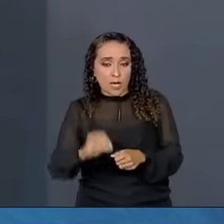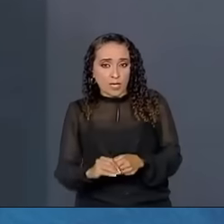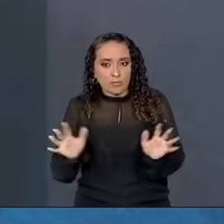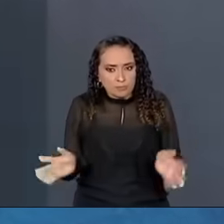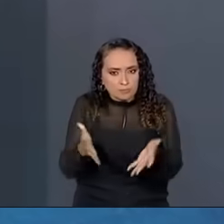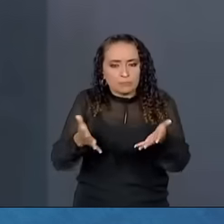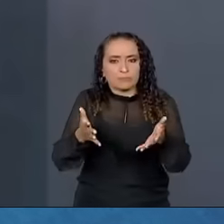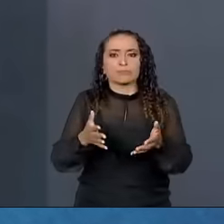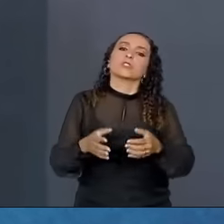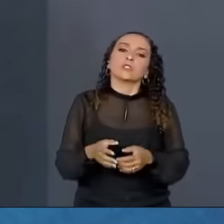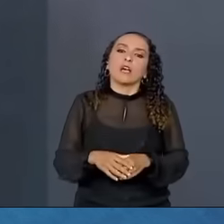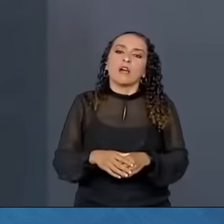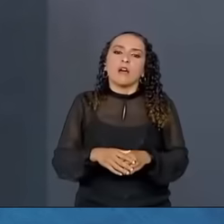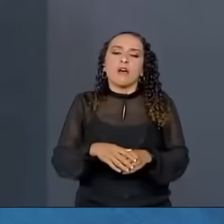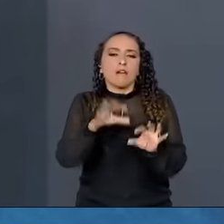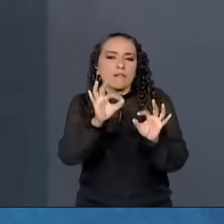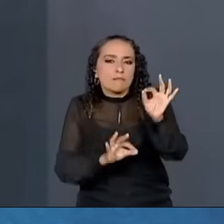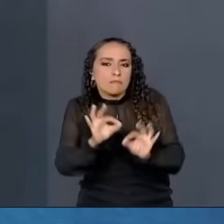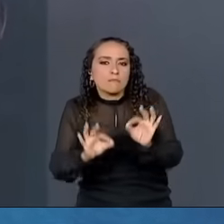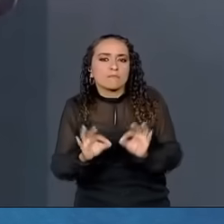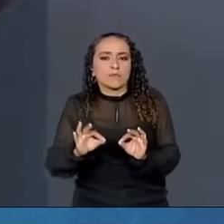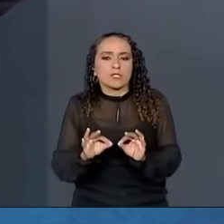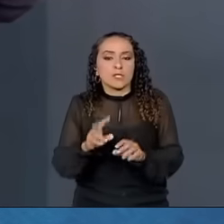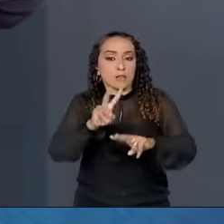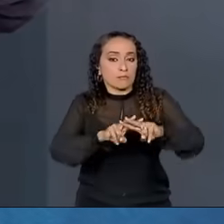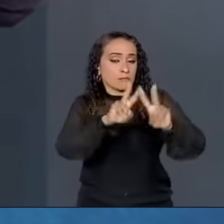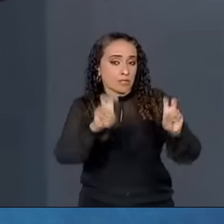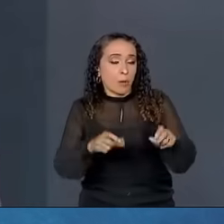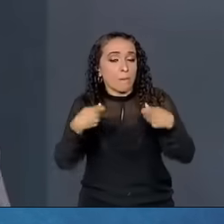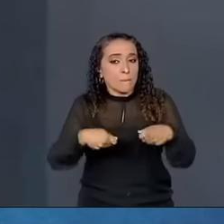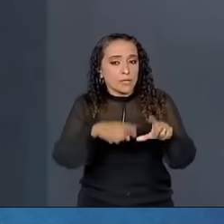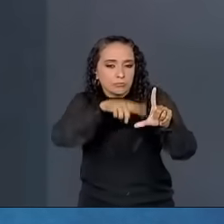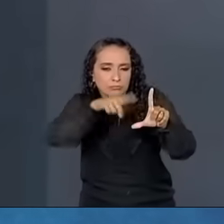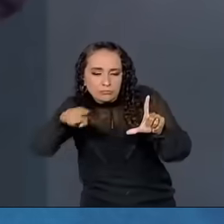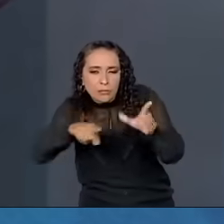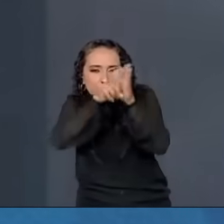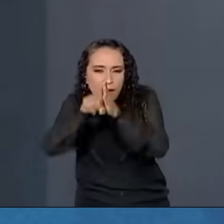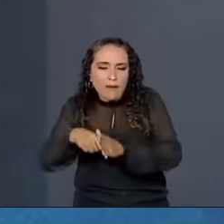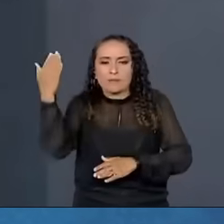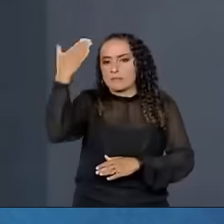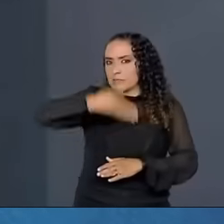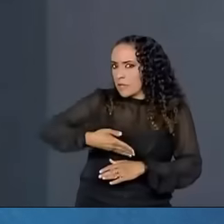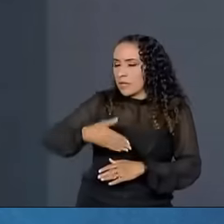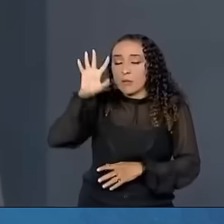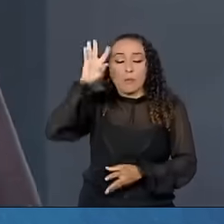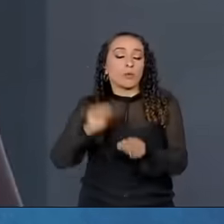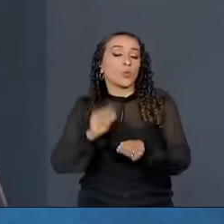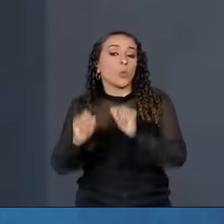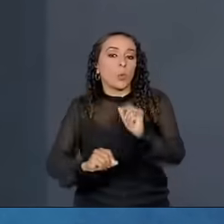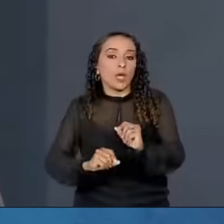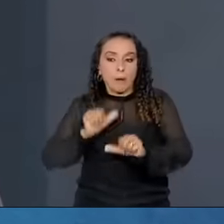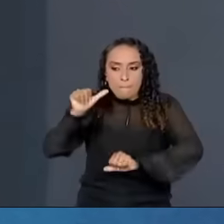medidas cautelares diversas da prisão. Então é preciso analisar as estatísticas com seriedade para compreender que